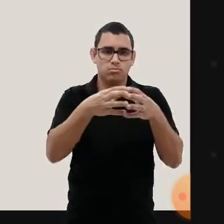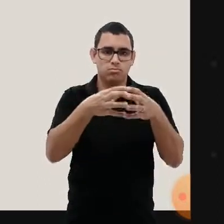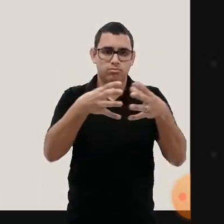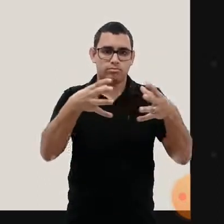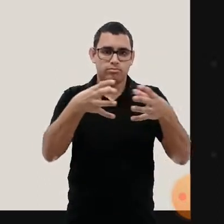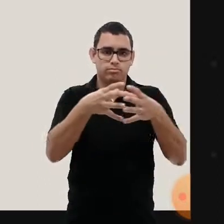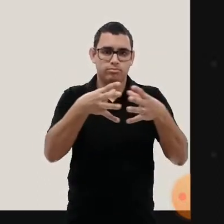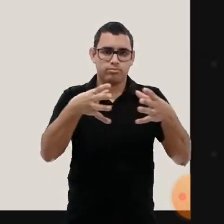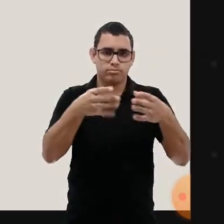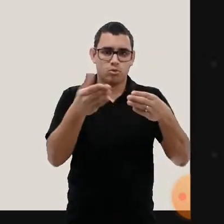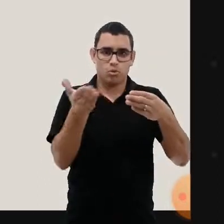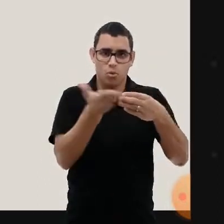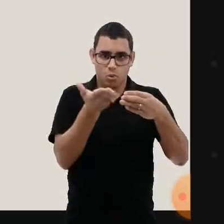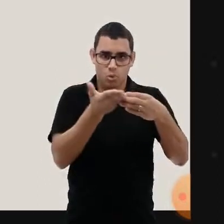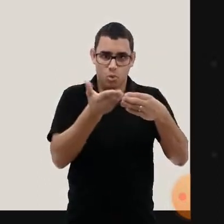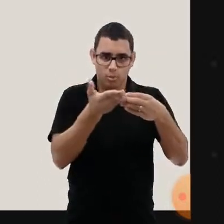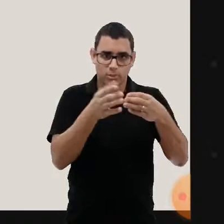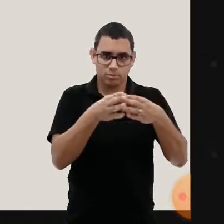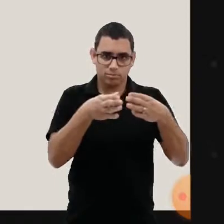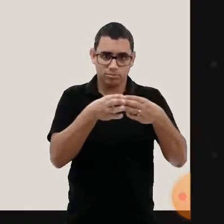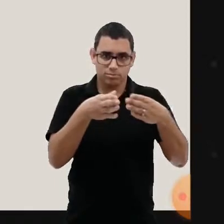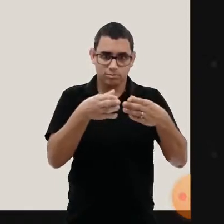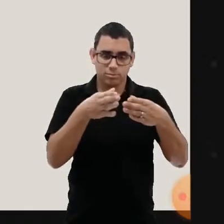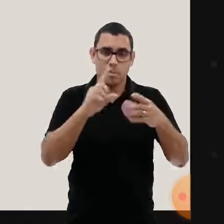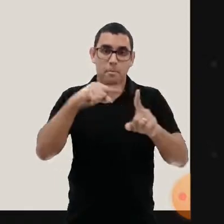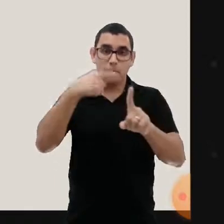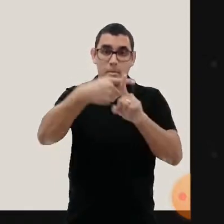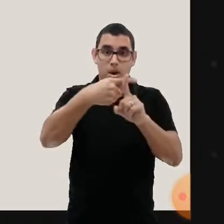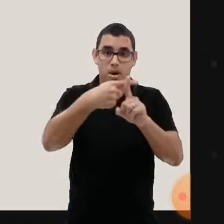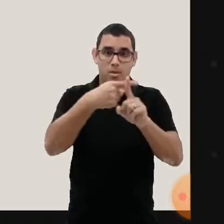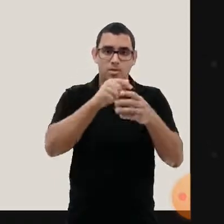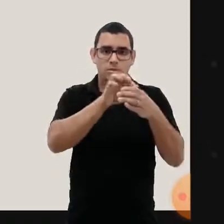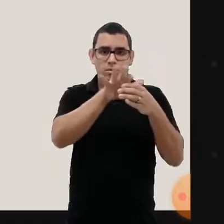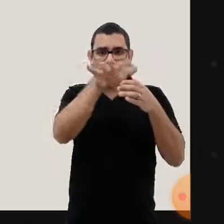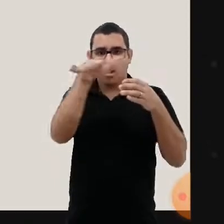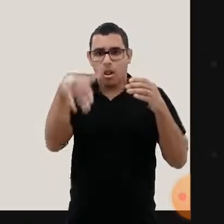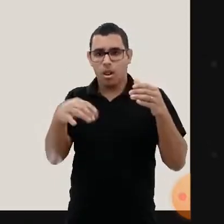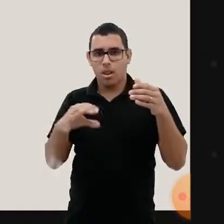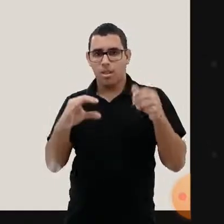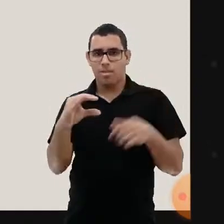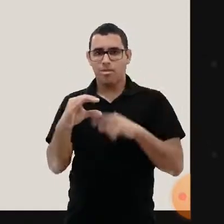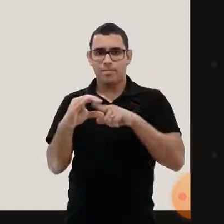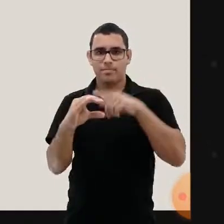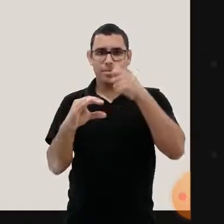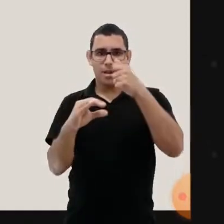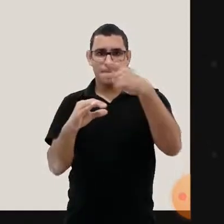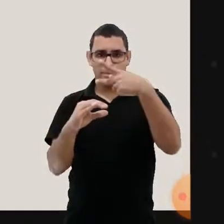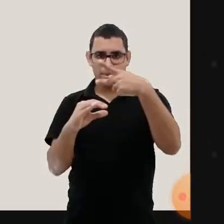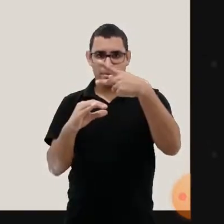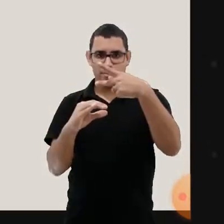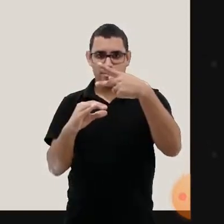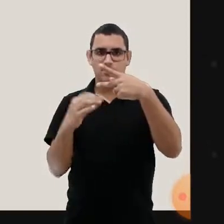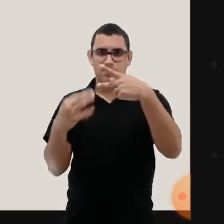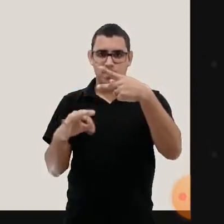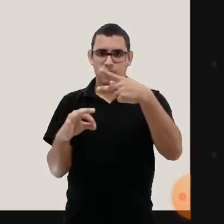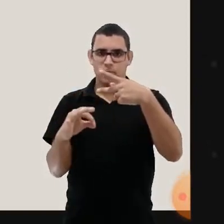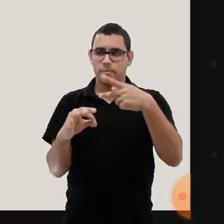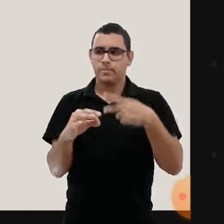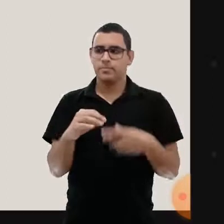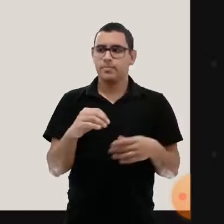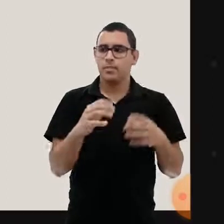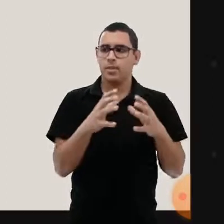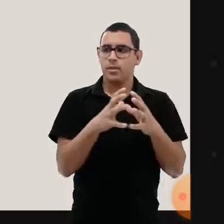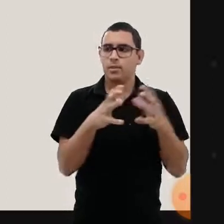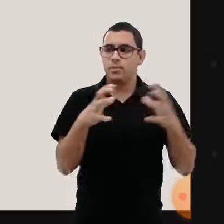a soma da dilatação do frasco aquecido mais a dilatação aparente. Então, observem que